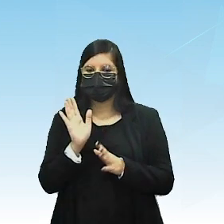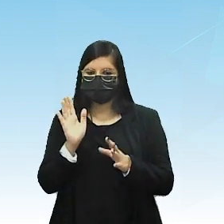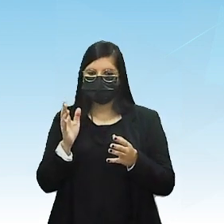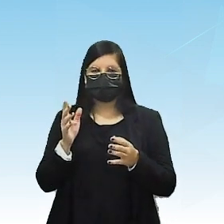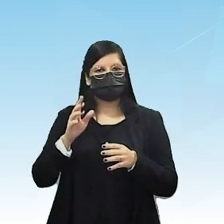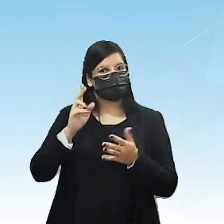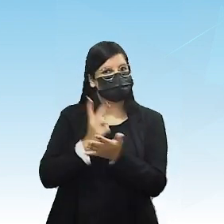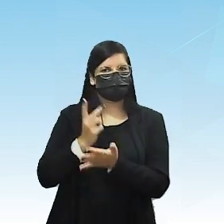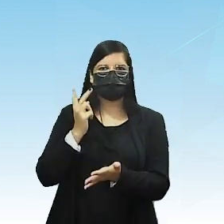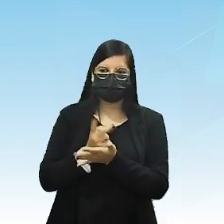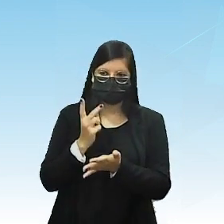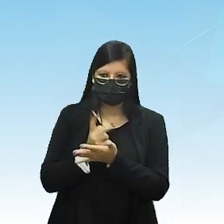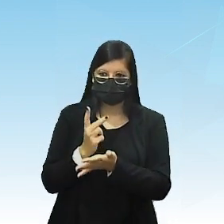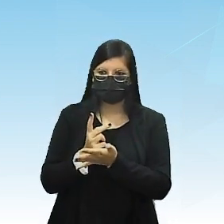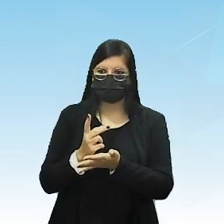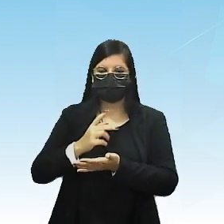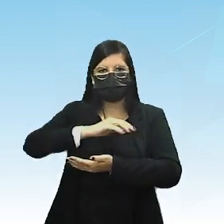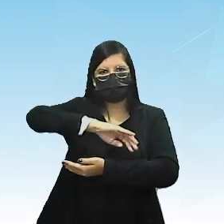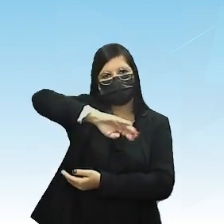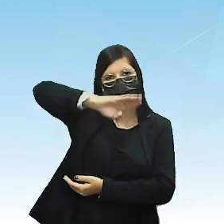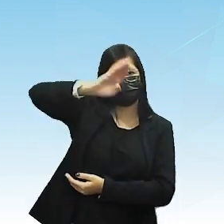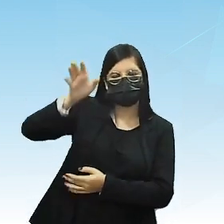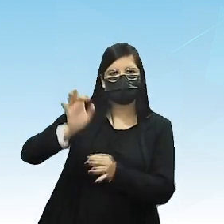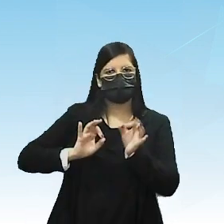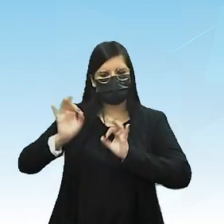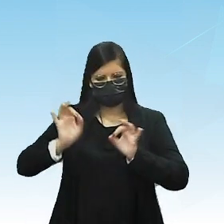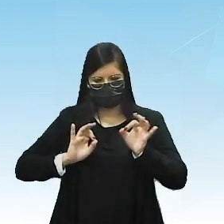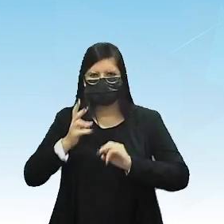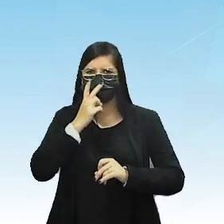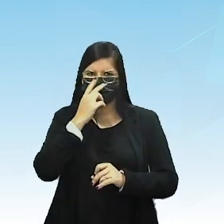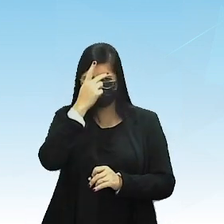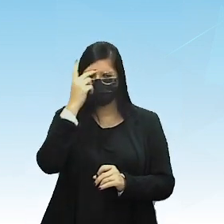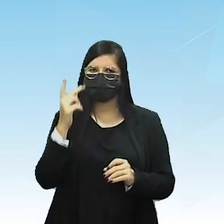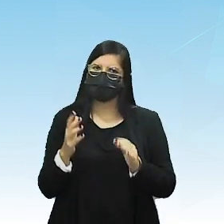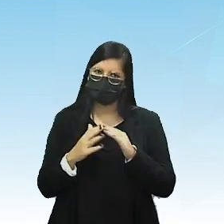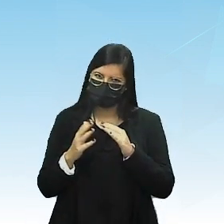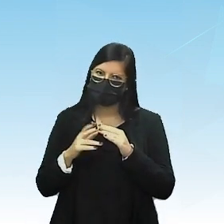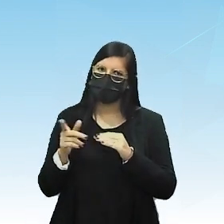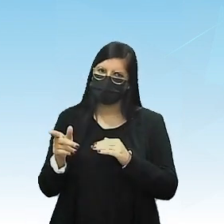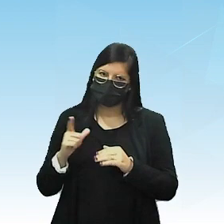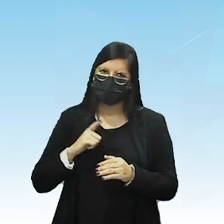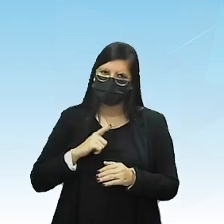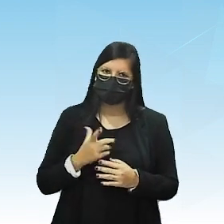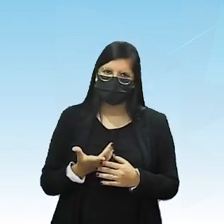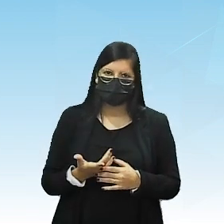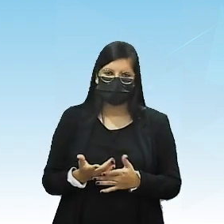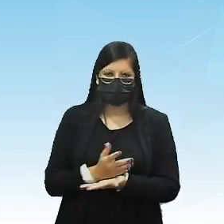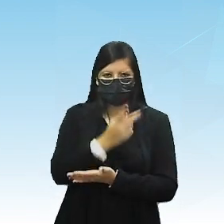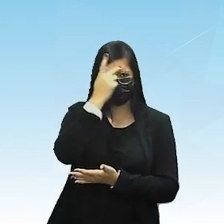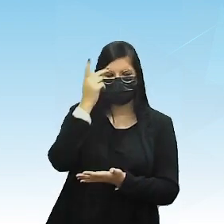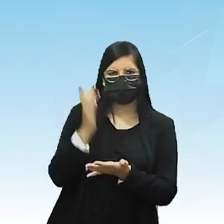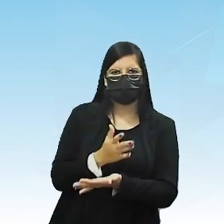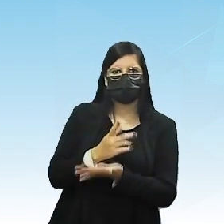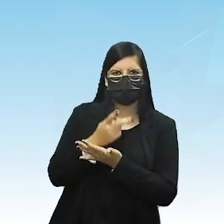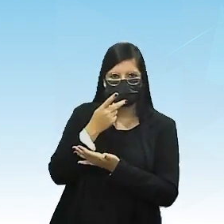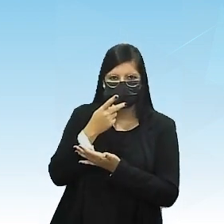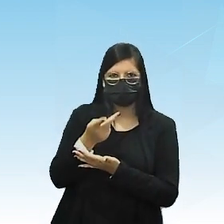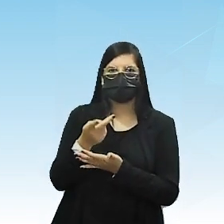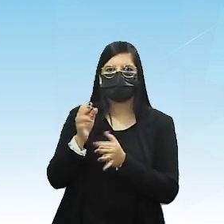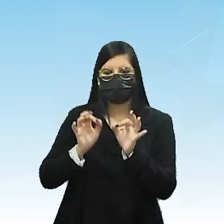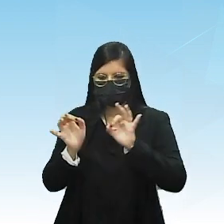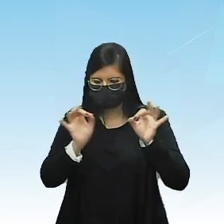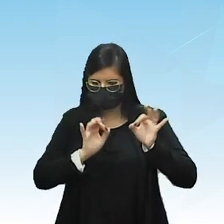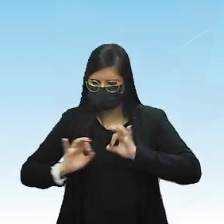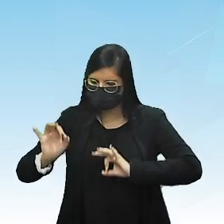toda hora a caverna está sempre arrumadinha, né, como se realmente tivesse alguém lá morando lá. Né? Muitas pessoas atestam que fica tudo